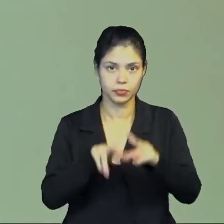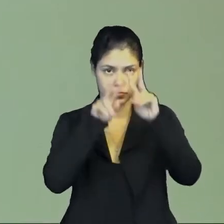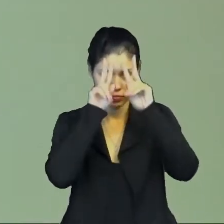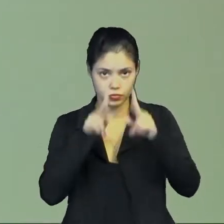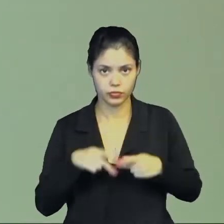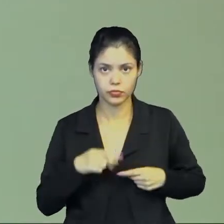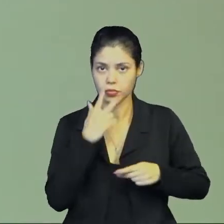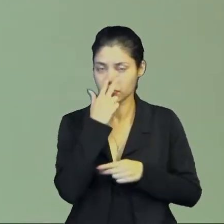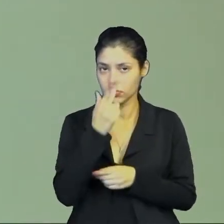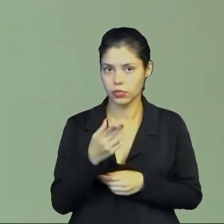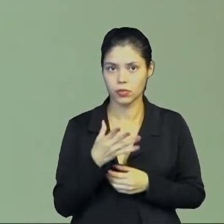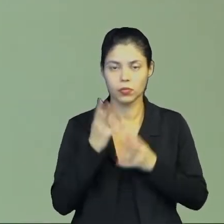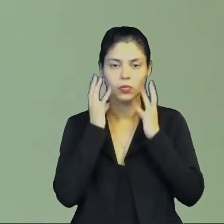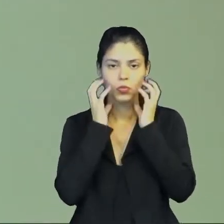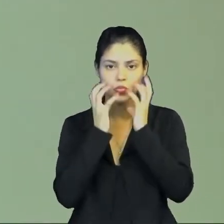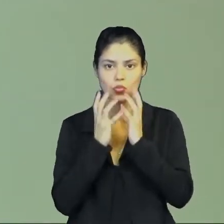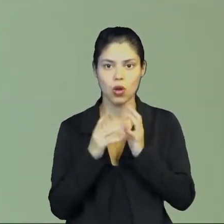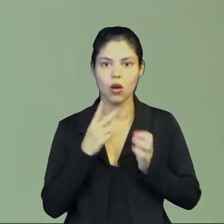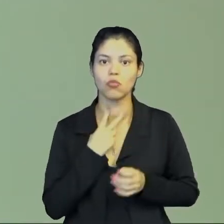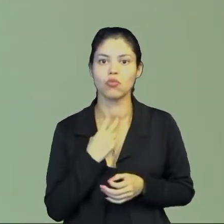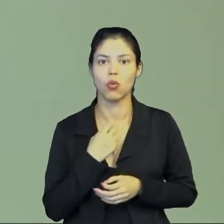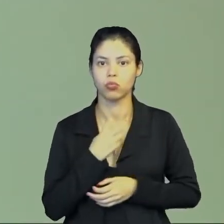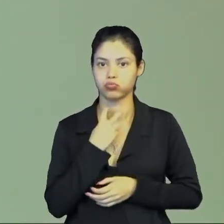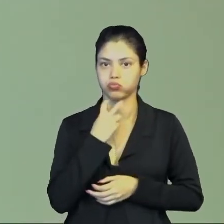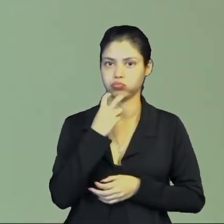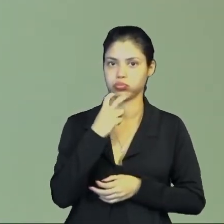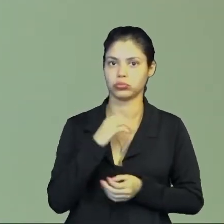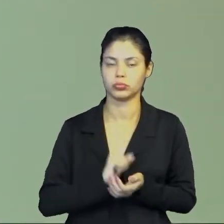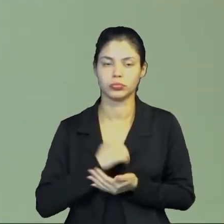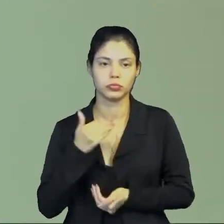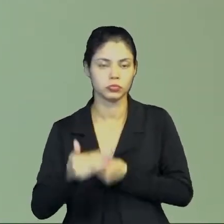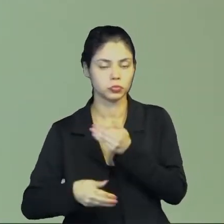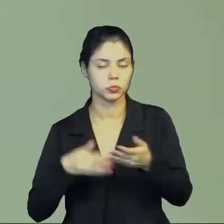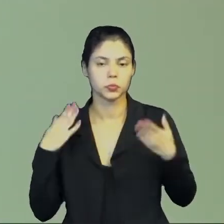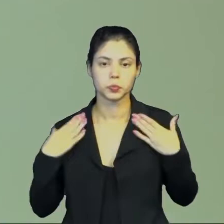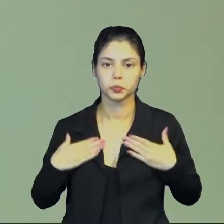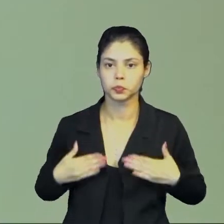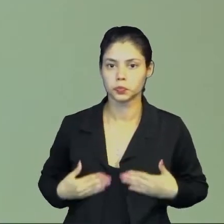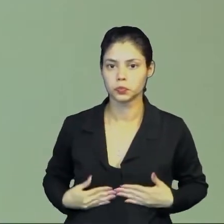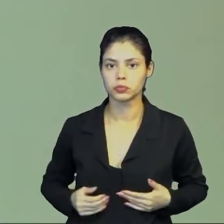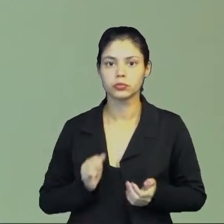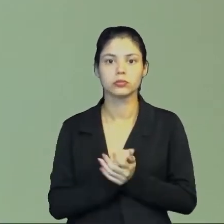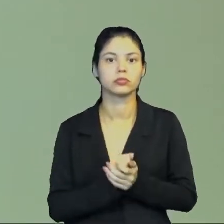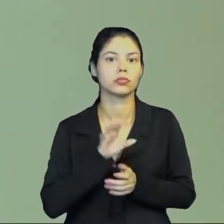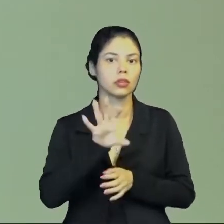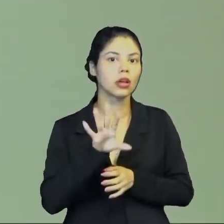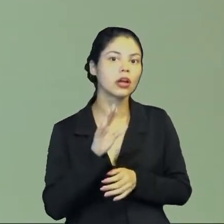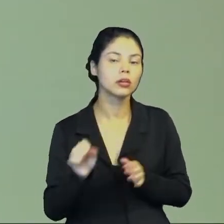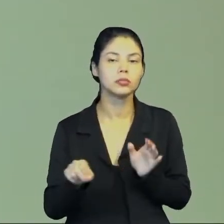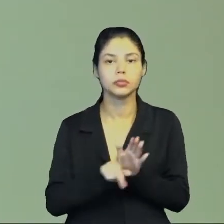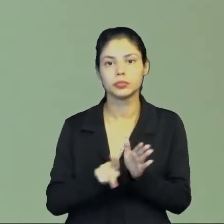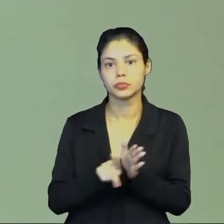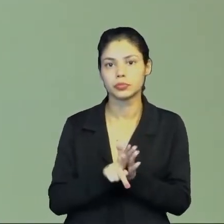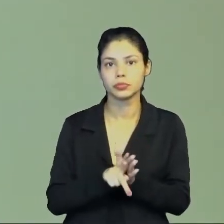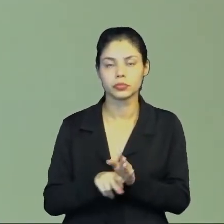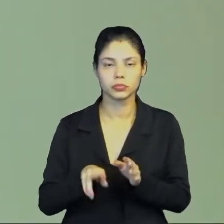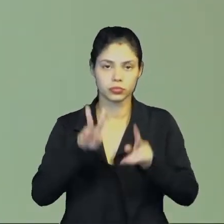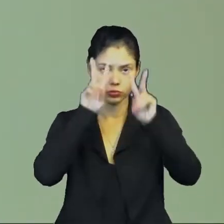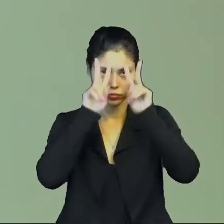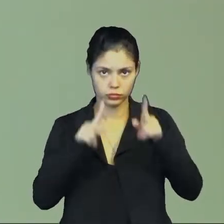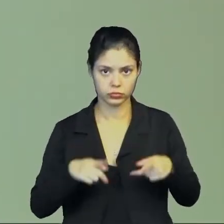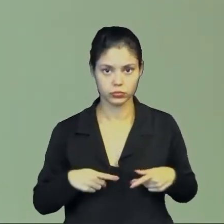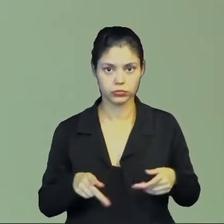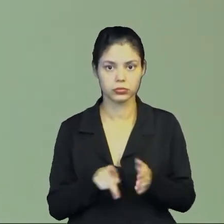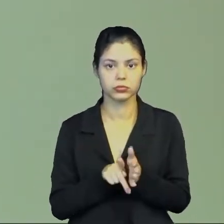Como o aparecimento de pelos, o engrossamento da voz, o desenvolvimento corporal. Então esse é o hormônio masculino. E o